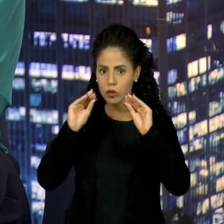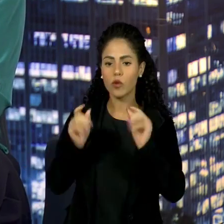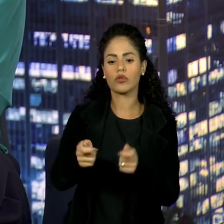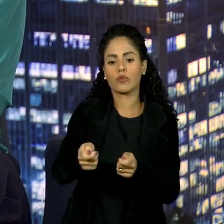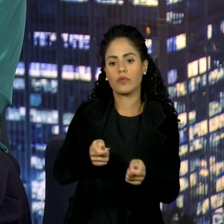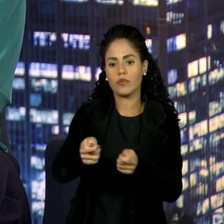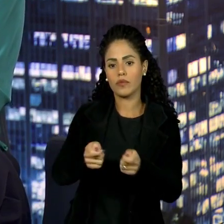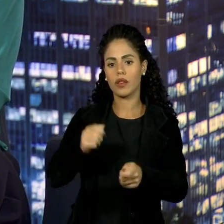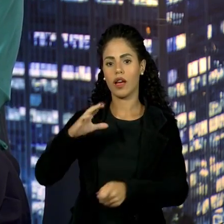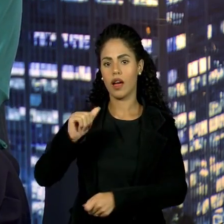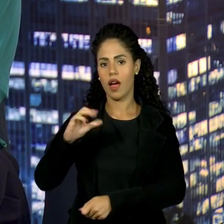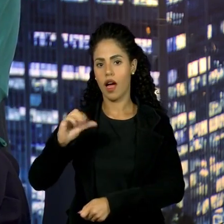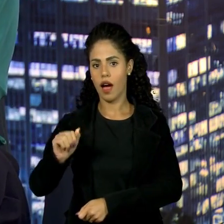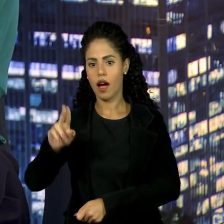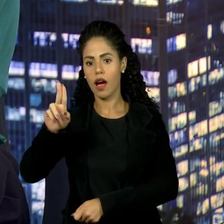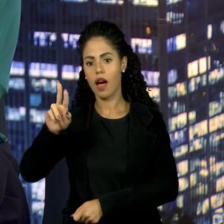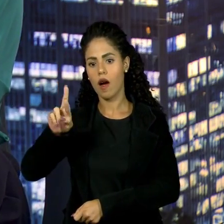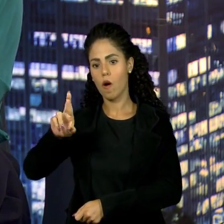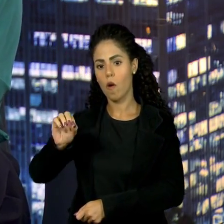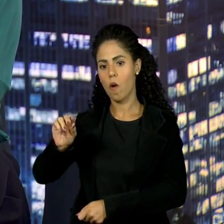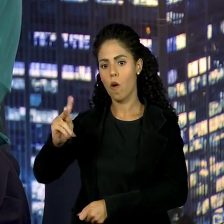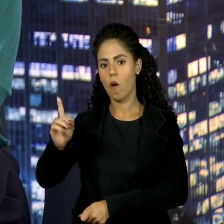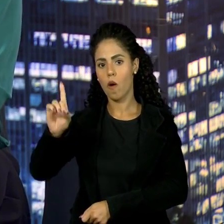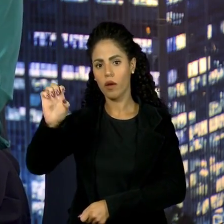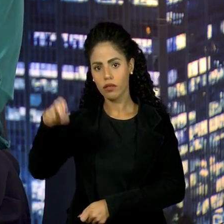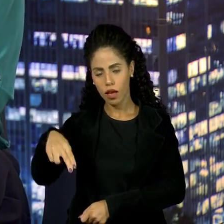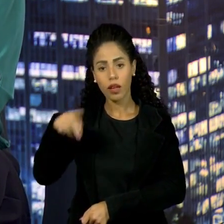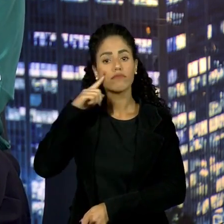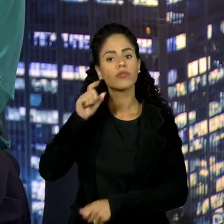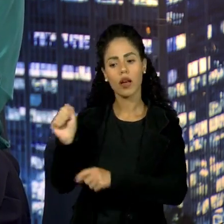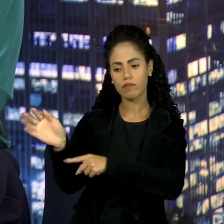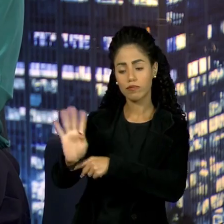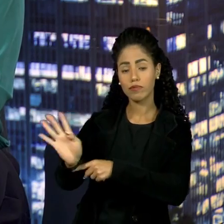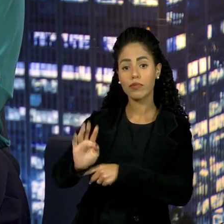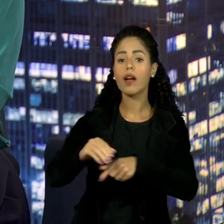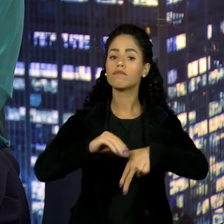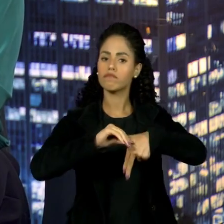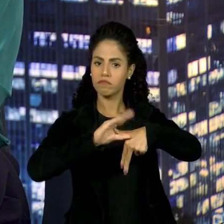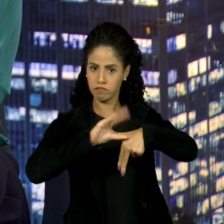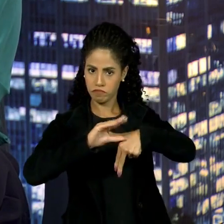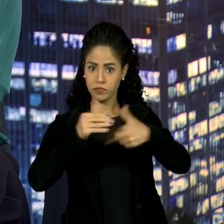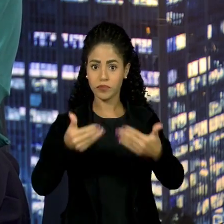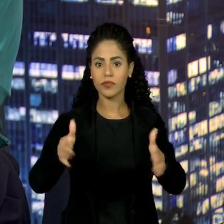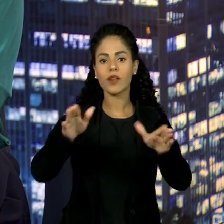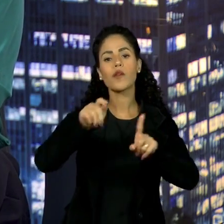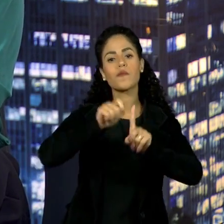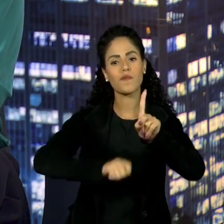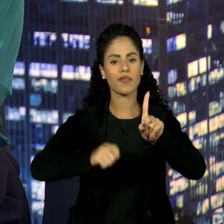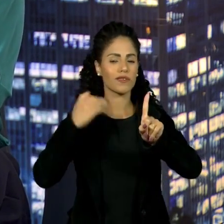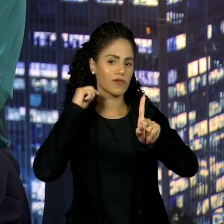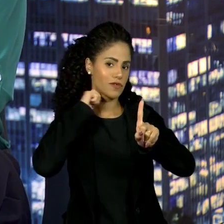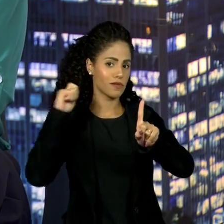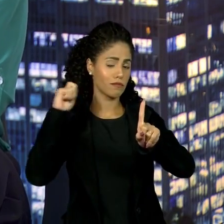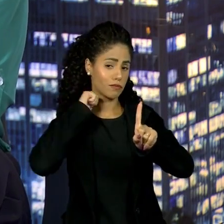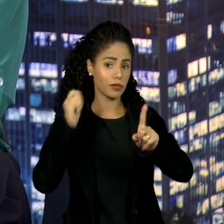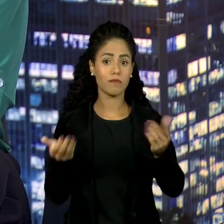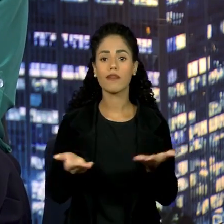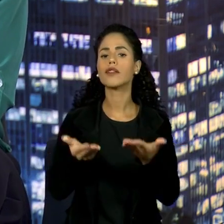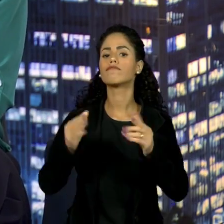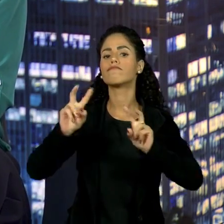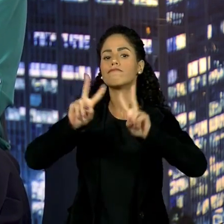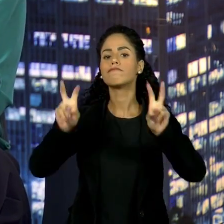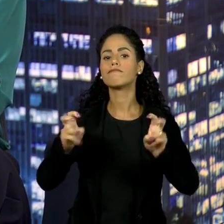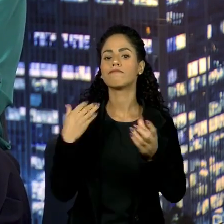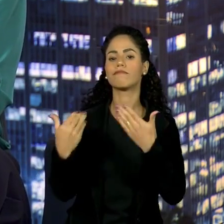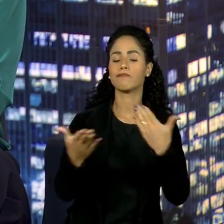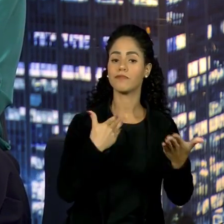Cacau Roden e produzido pela Maria Farinha Filmes e que a TV Cultura exibe agora no mês de abril. Bom, para conversar sobre esse